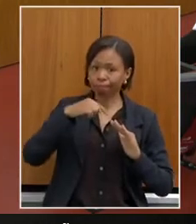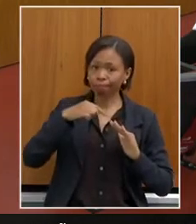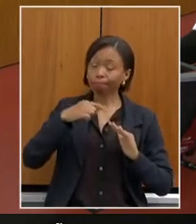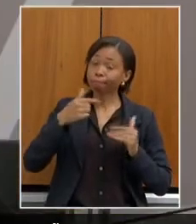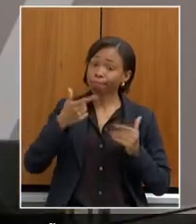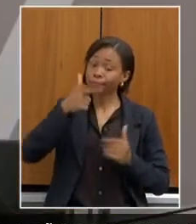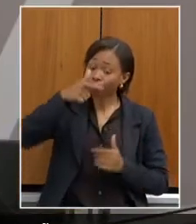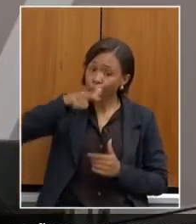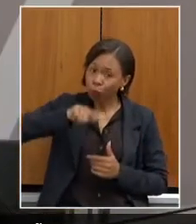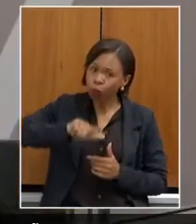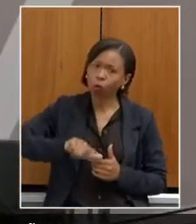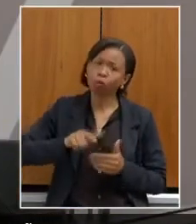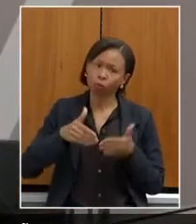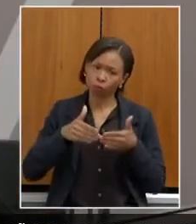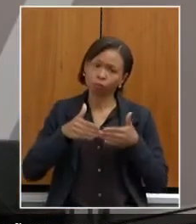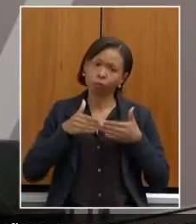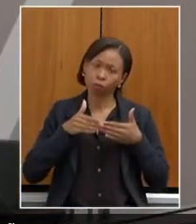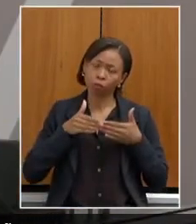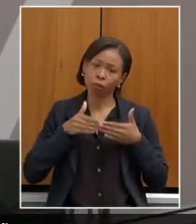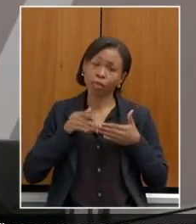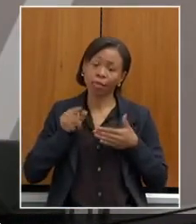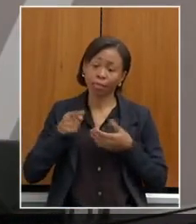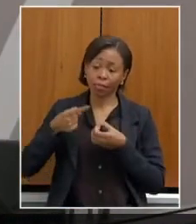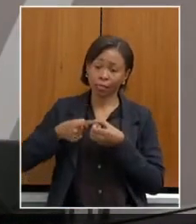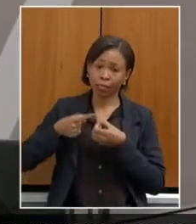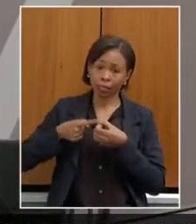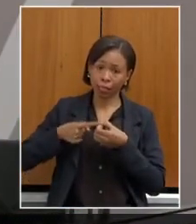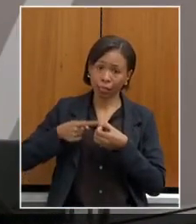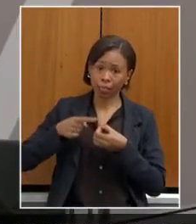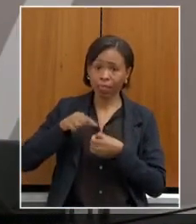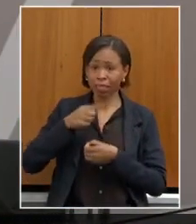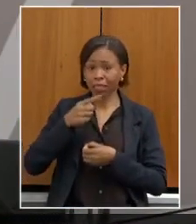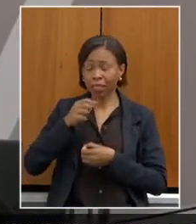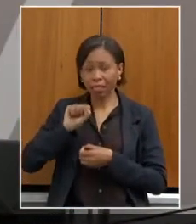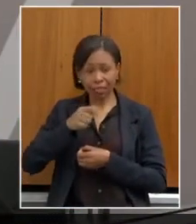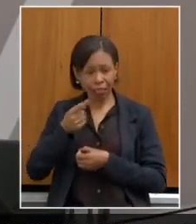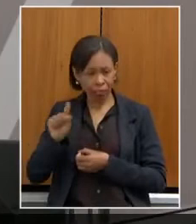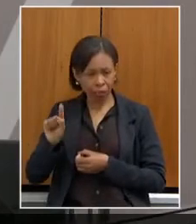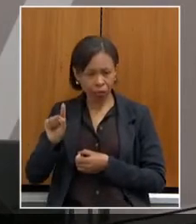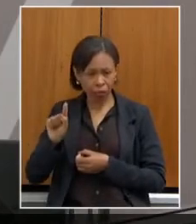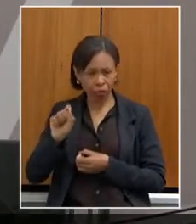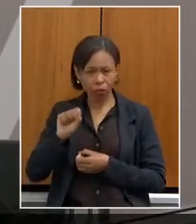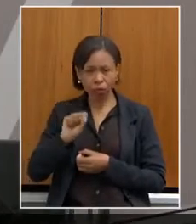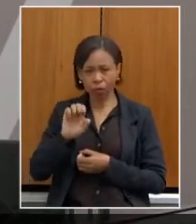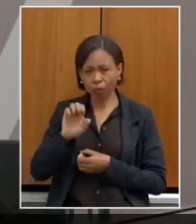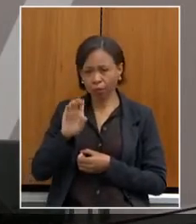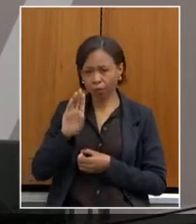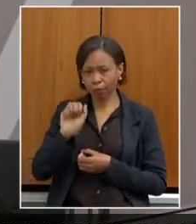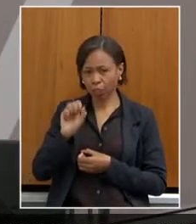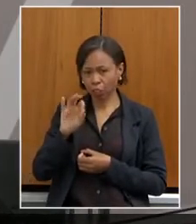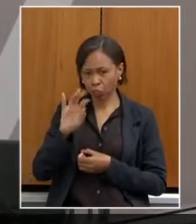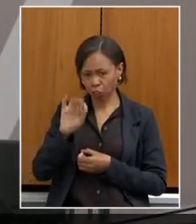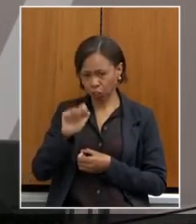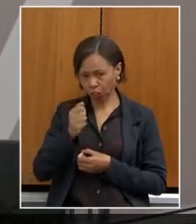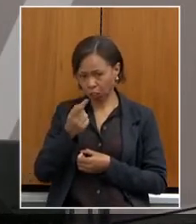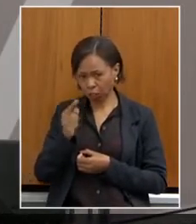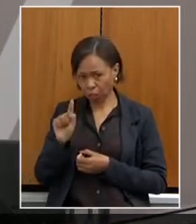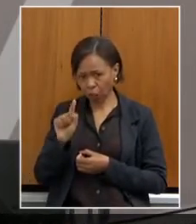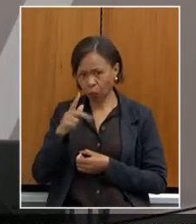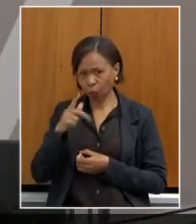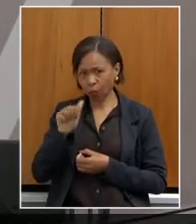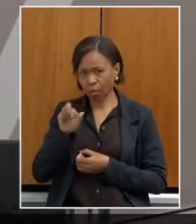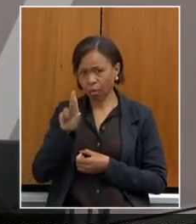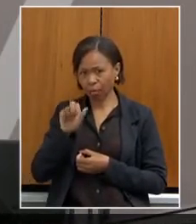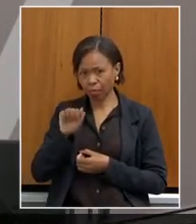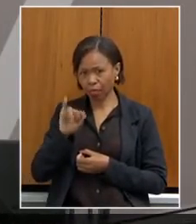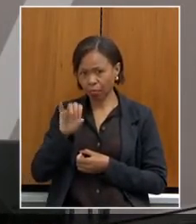necessidade porque São Sebastião do Paraíso é uma cidade que tem uma importância regional muito grande estamos vindo aí de